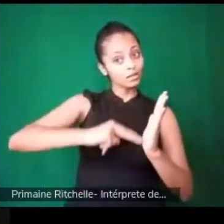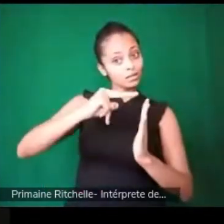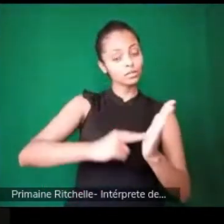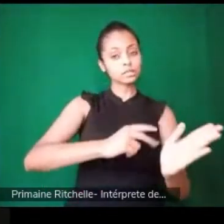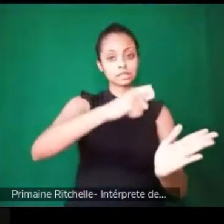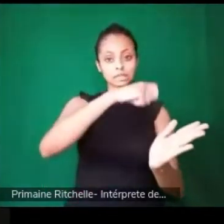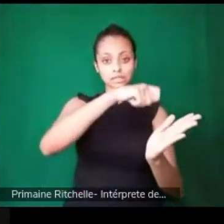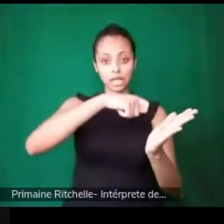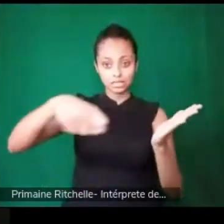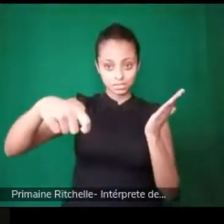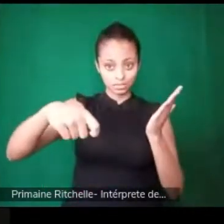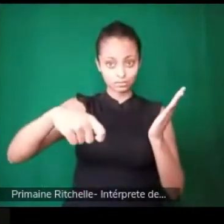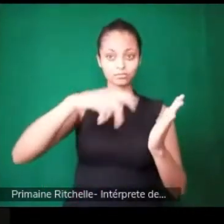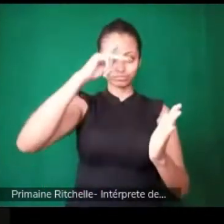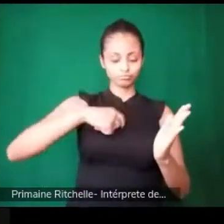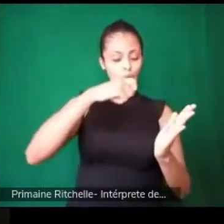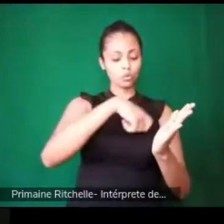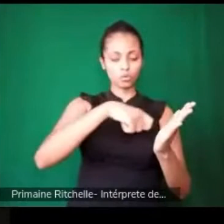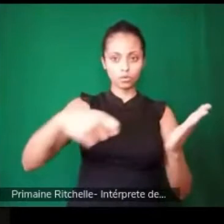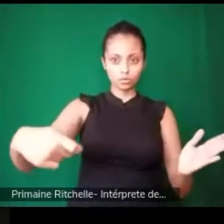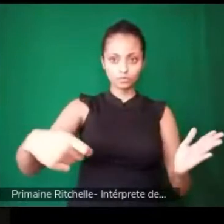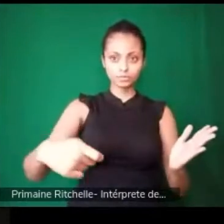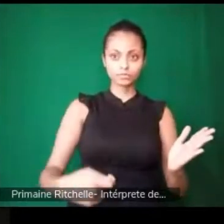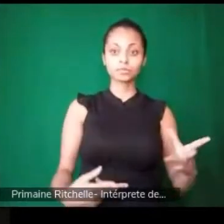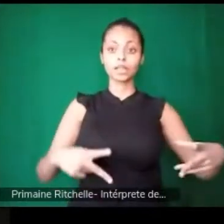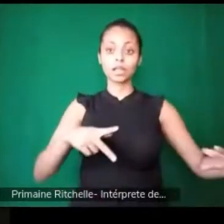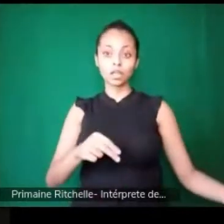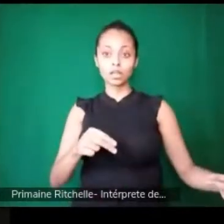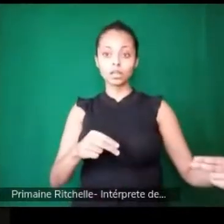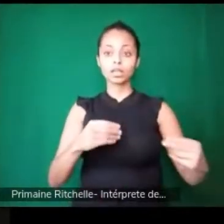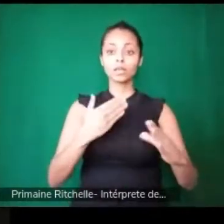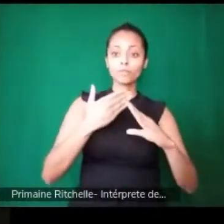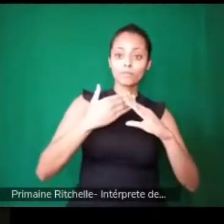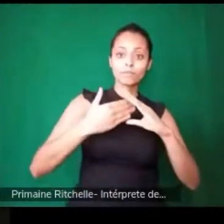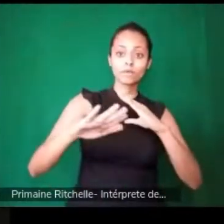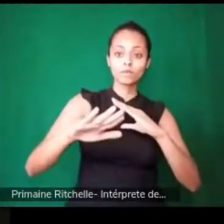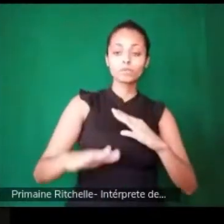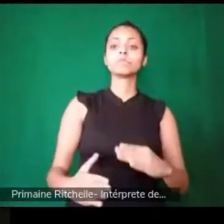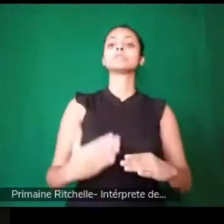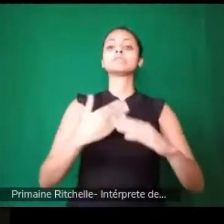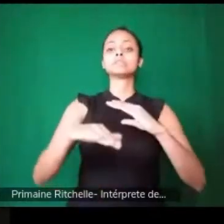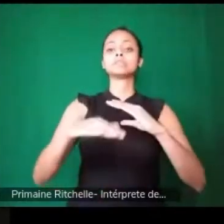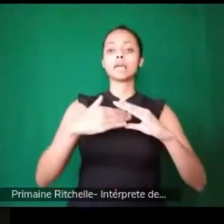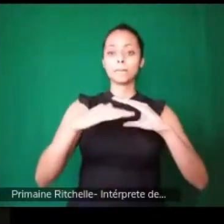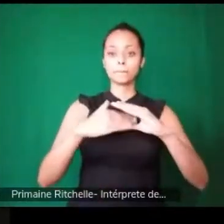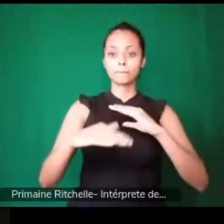assinem essa autodeclaração, e esses anexos eles devem ser encaminhados para o e-mail institucional da sua chefia